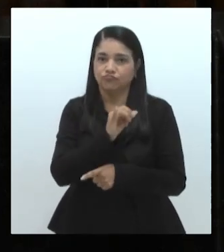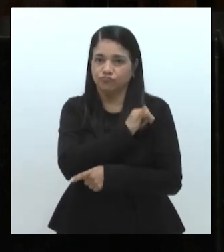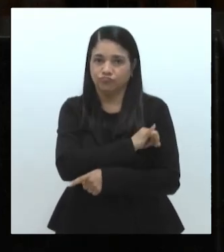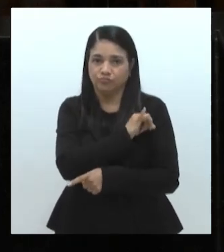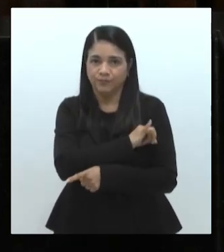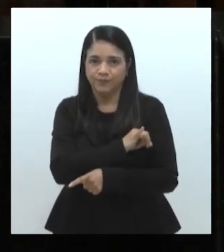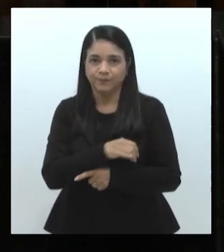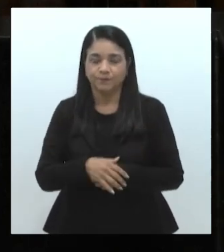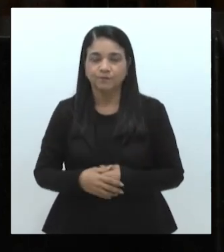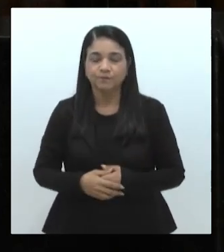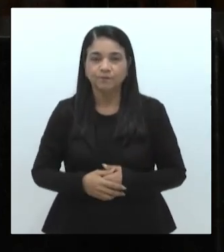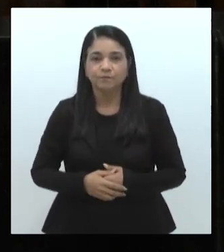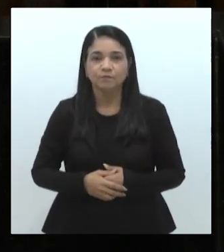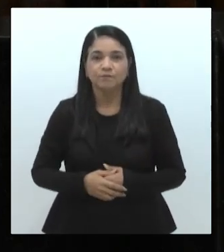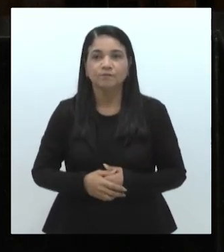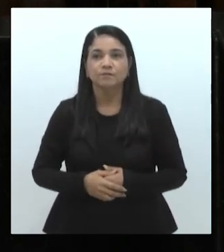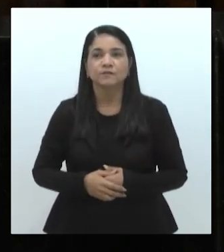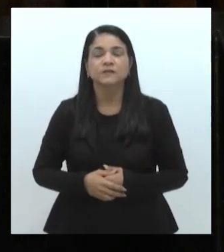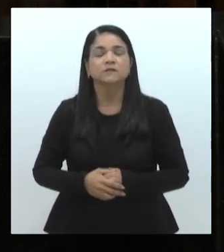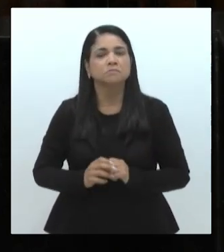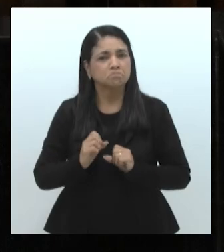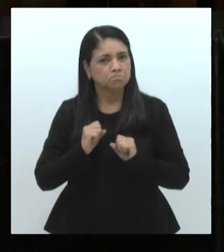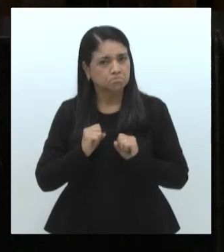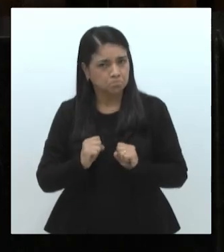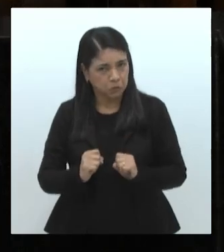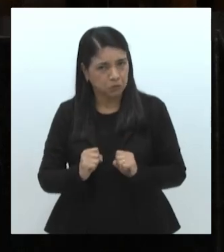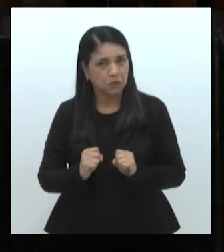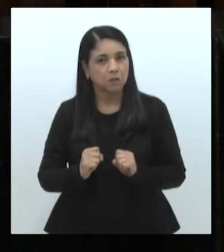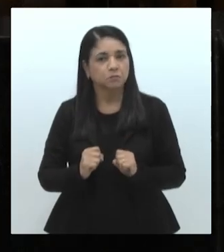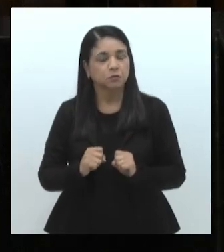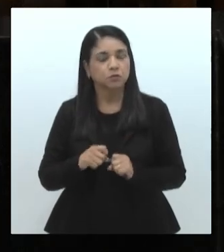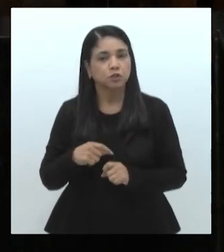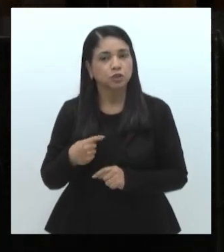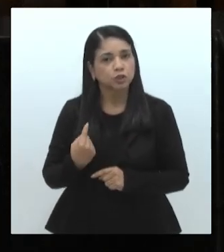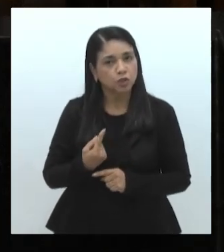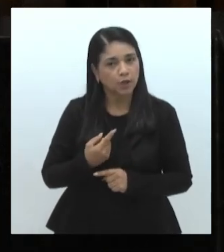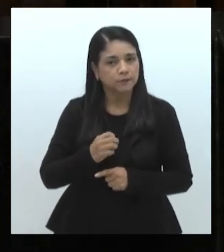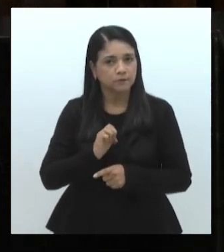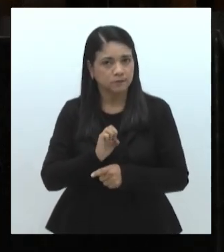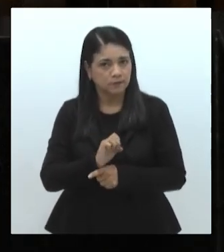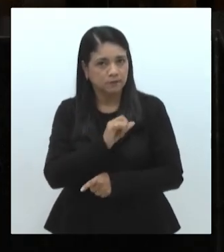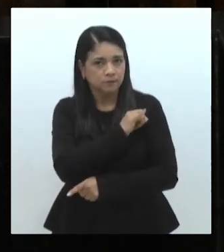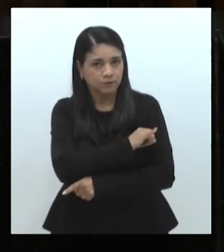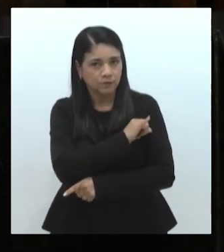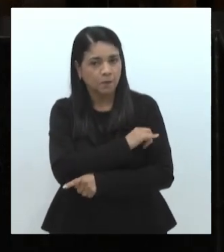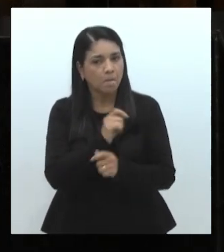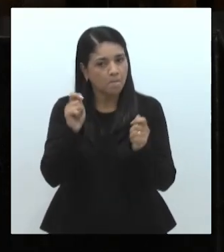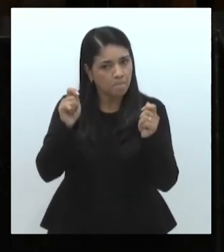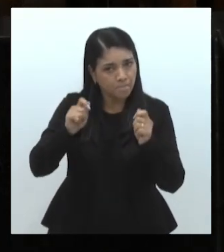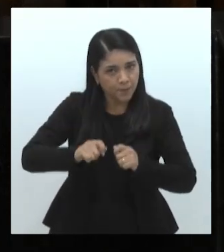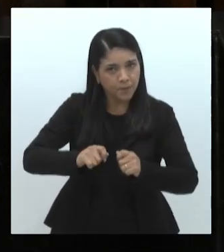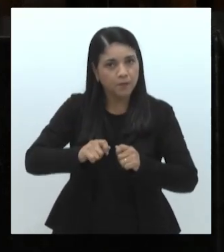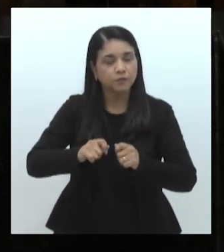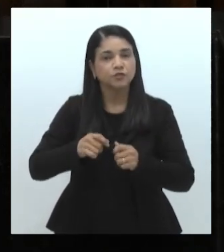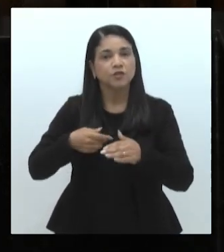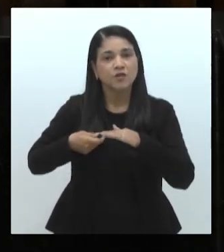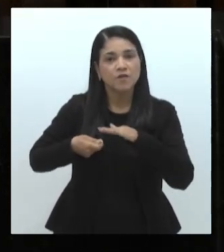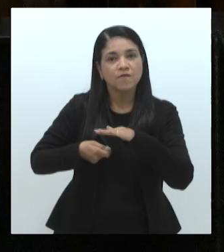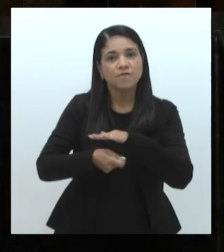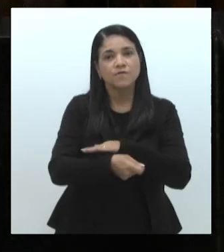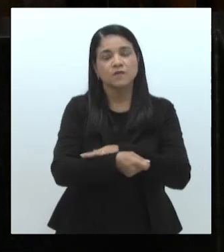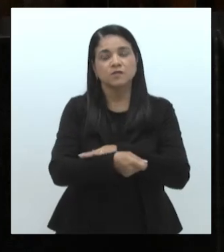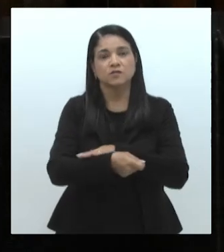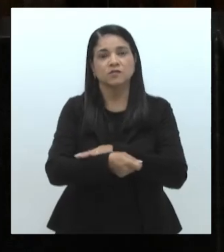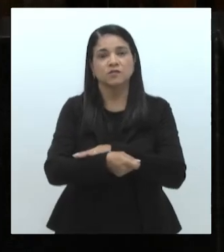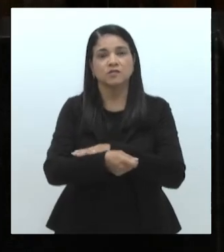estado. Nós podemos, o estado do Rio de Janeiro pode estar investindo em